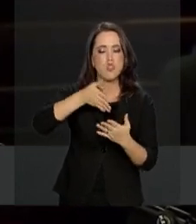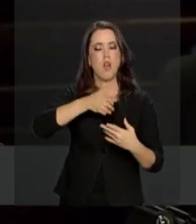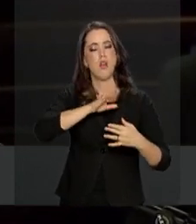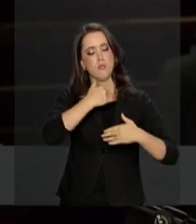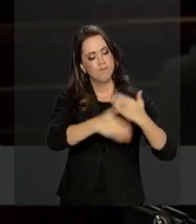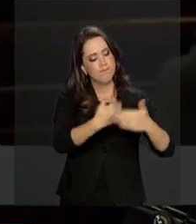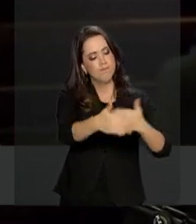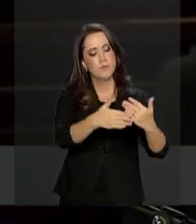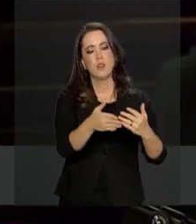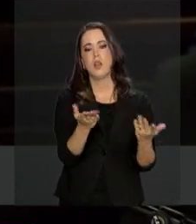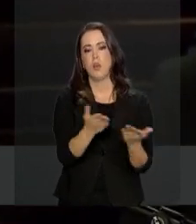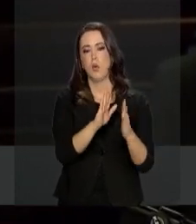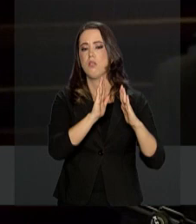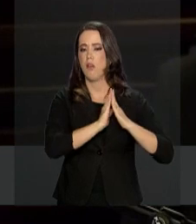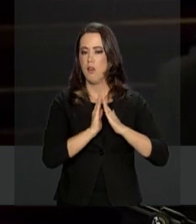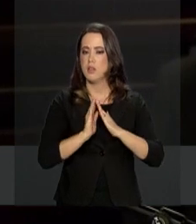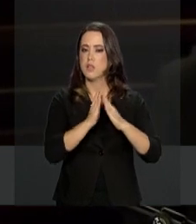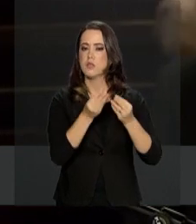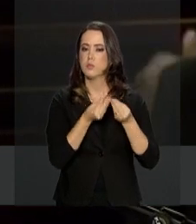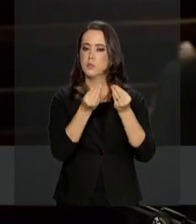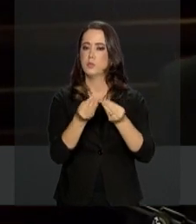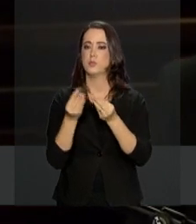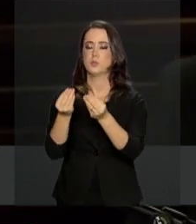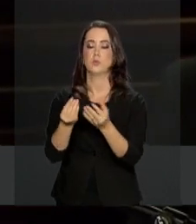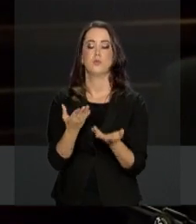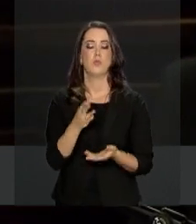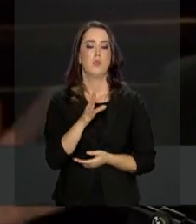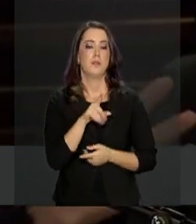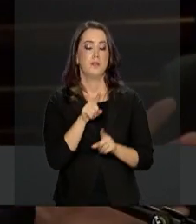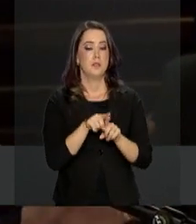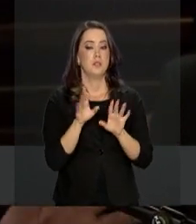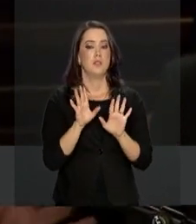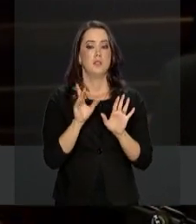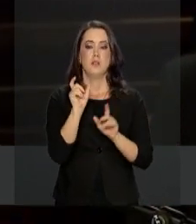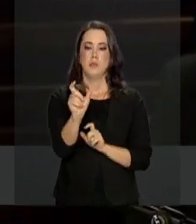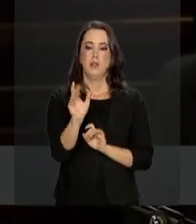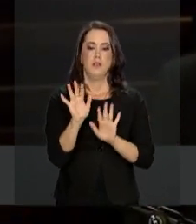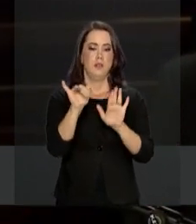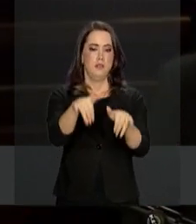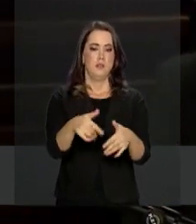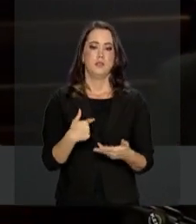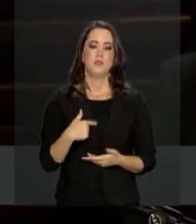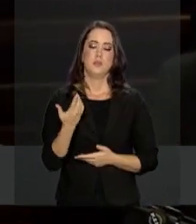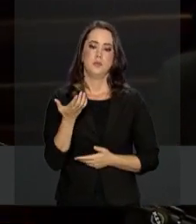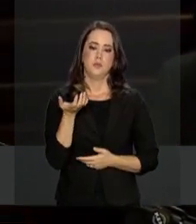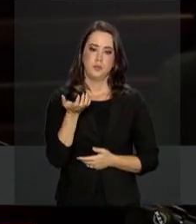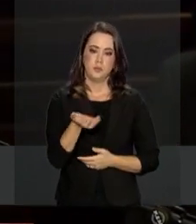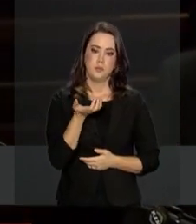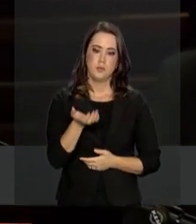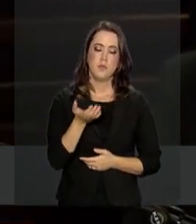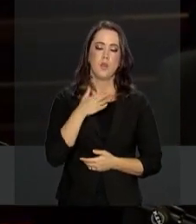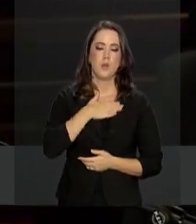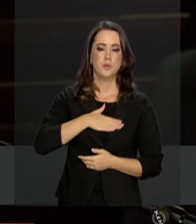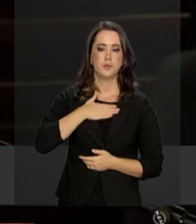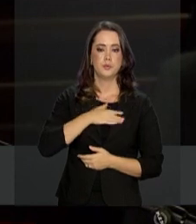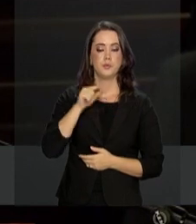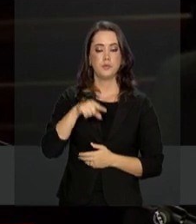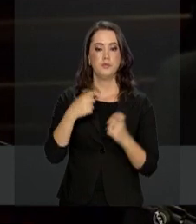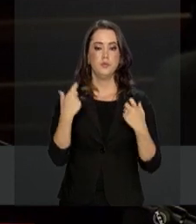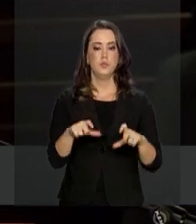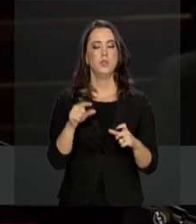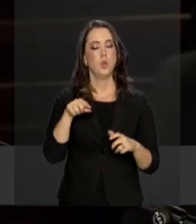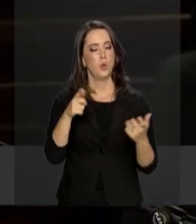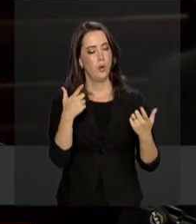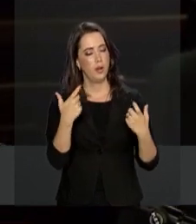esta fórmula de modo que se me permitem uma última palavra eu apreciaria nesta casa que é uma casa de